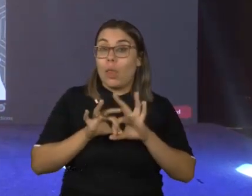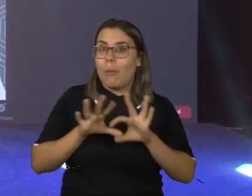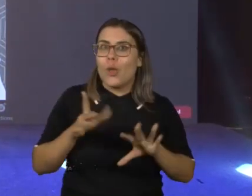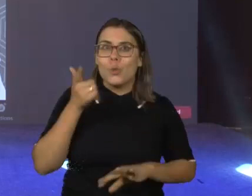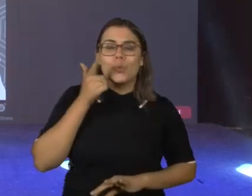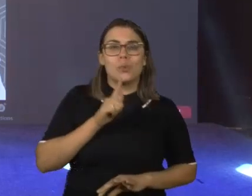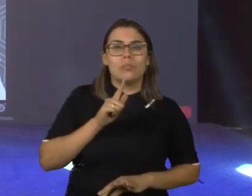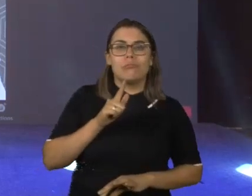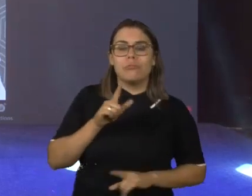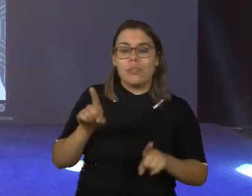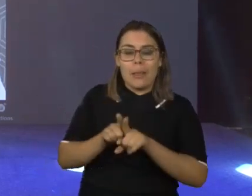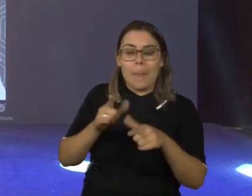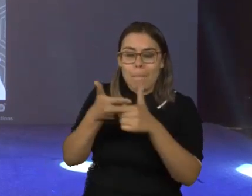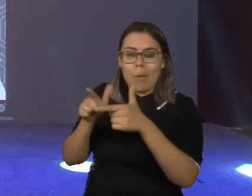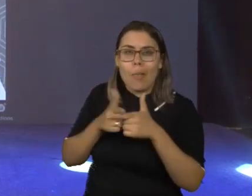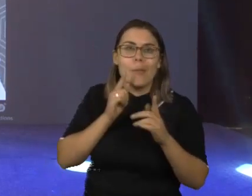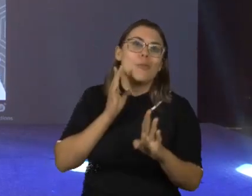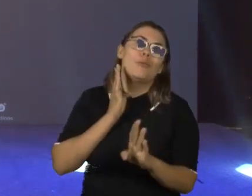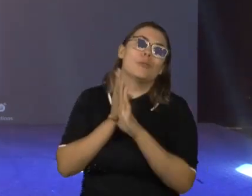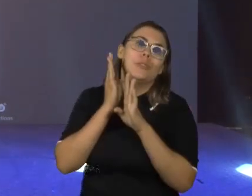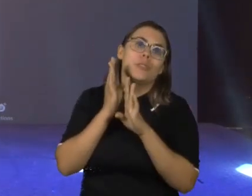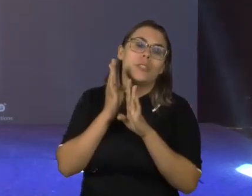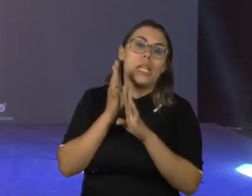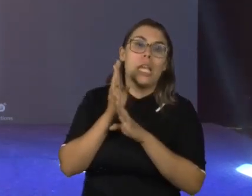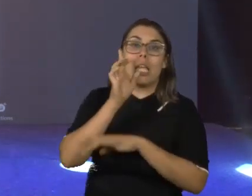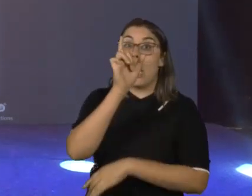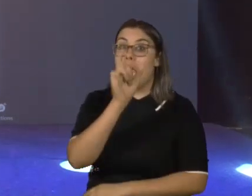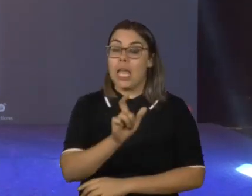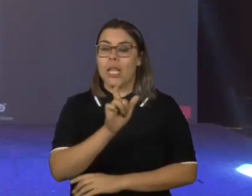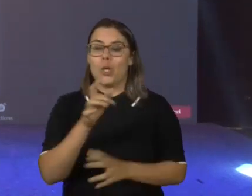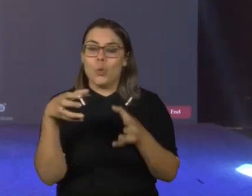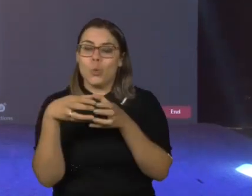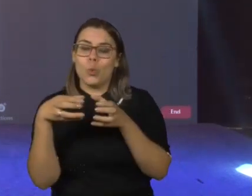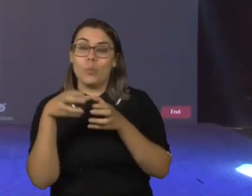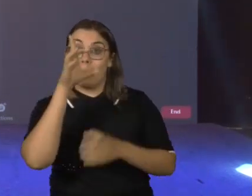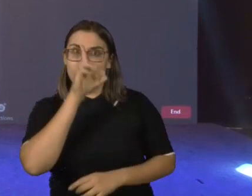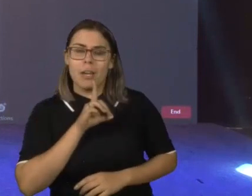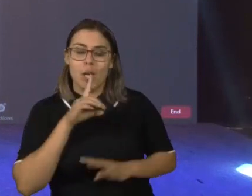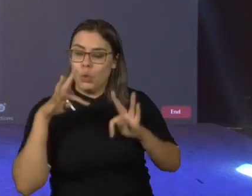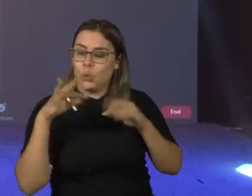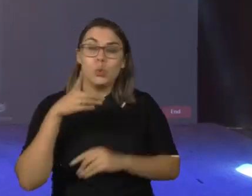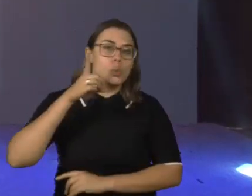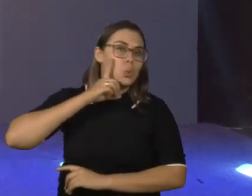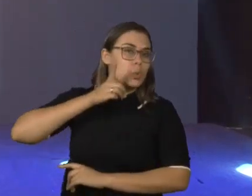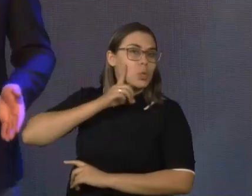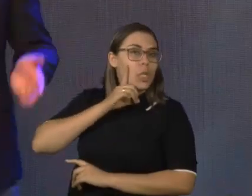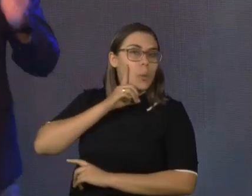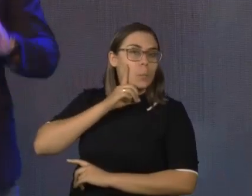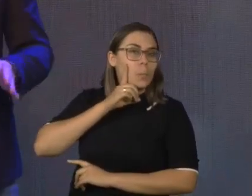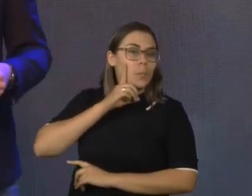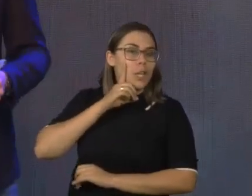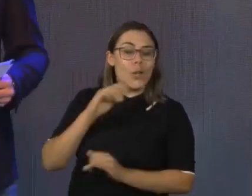também resolver problemas. O João era representante da equipe amarela e todos os dias ele